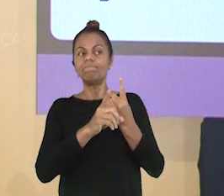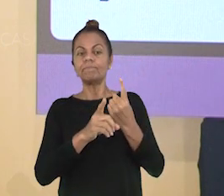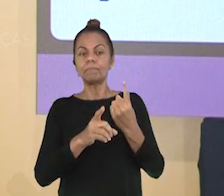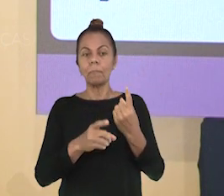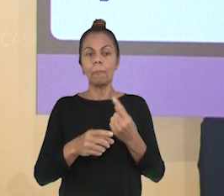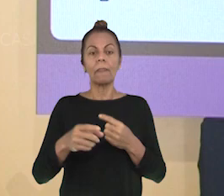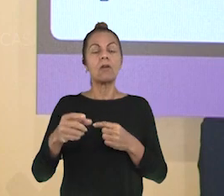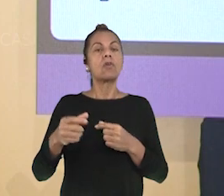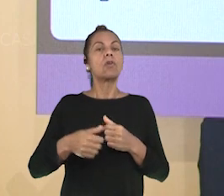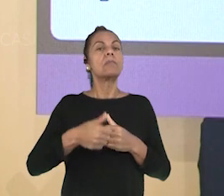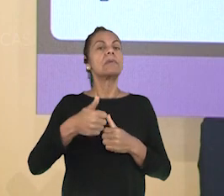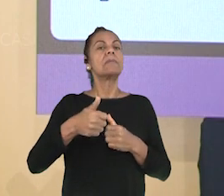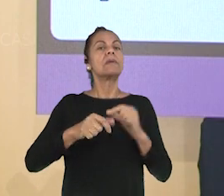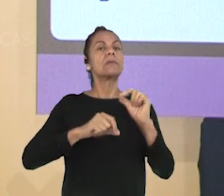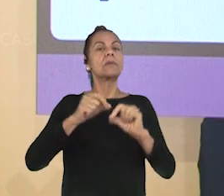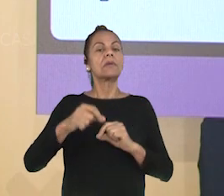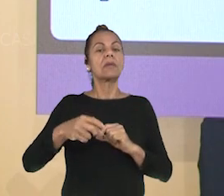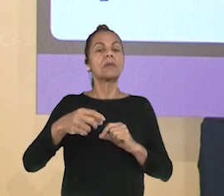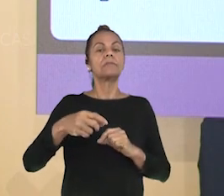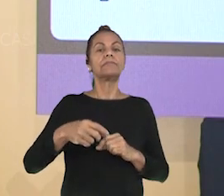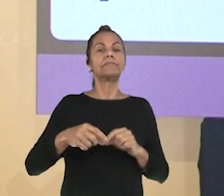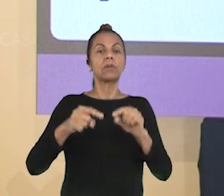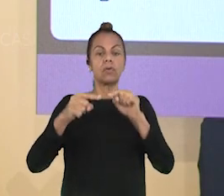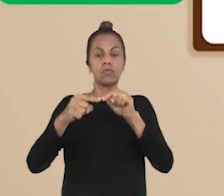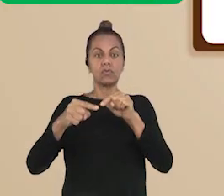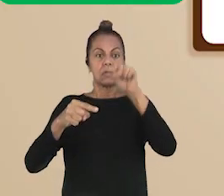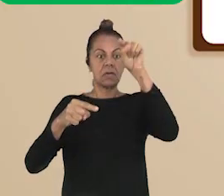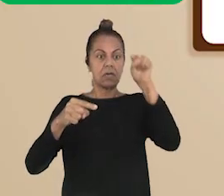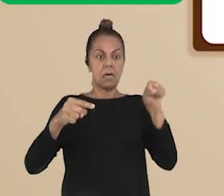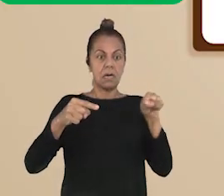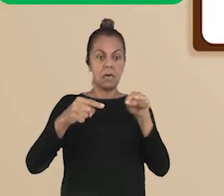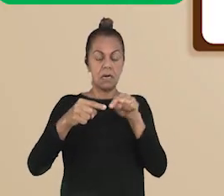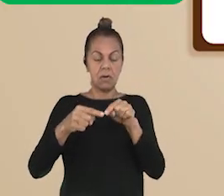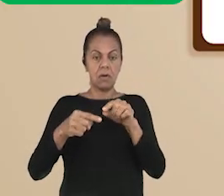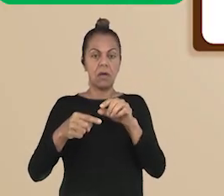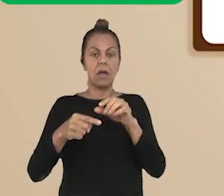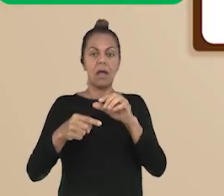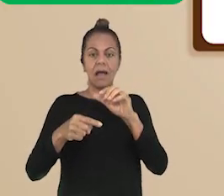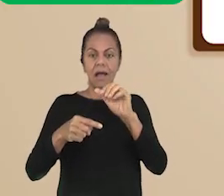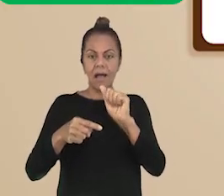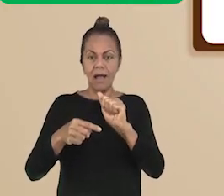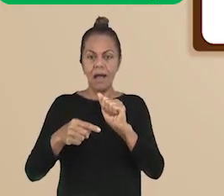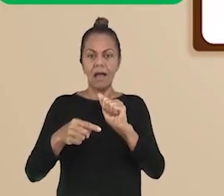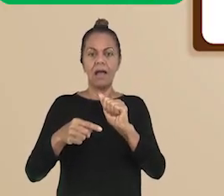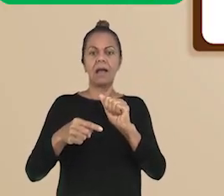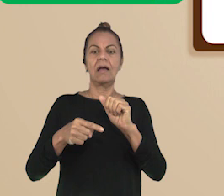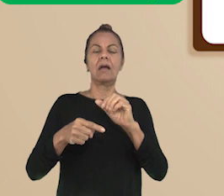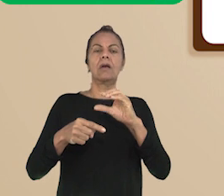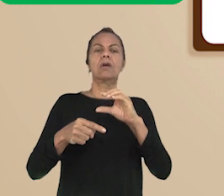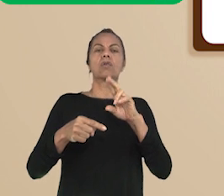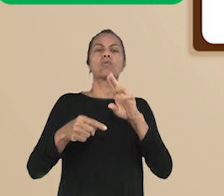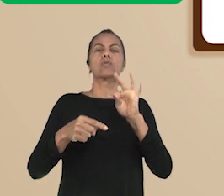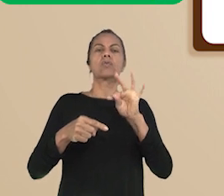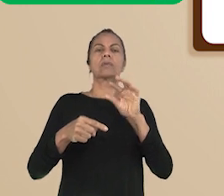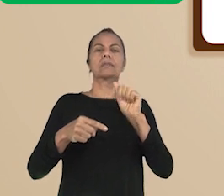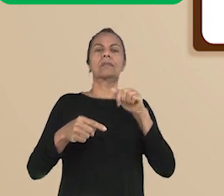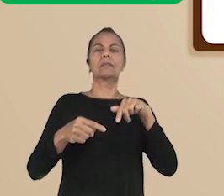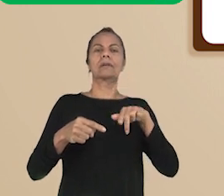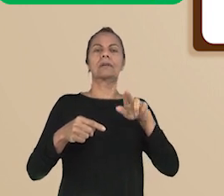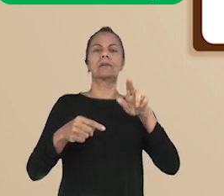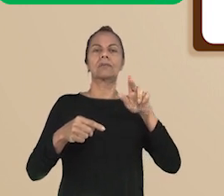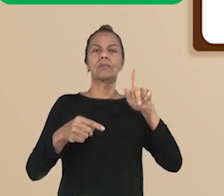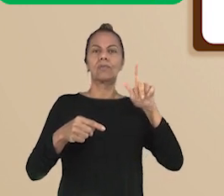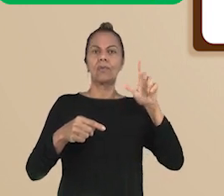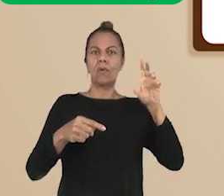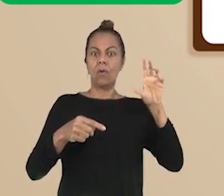primeiro que vamos conhecer é o triângulo acutângulo. Um triângulo acutângulo, ele é aquele que possui